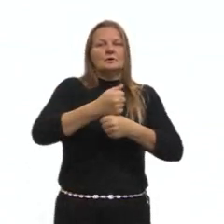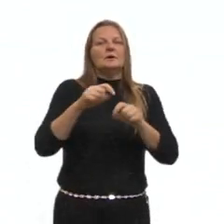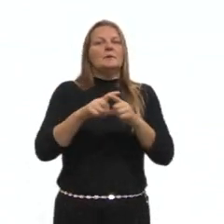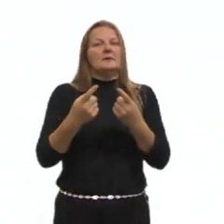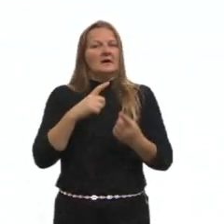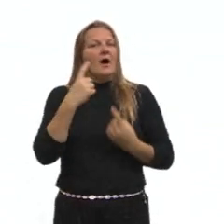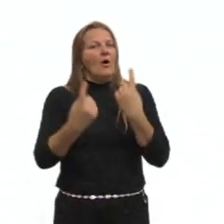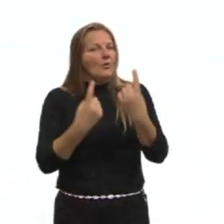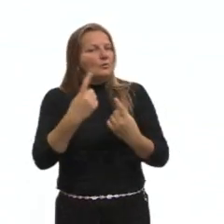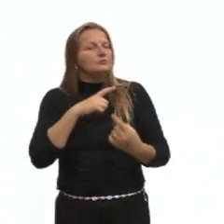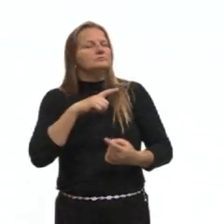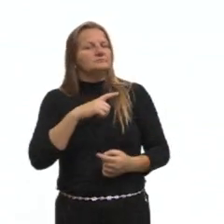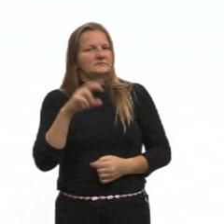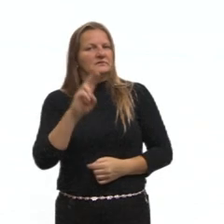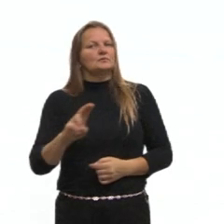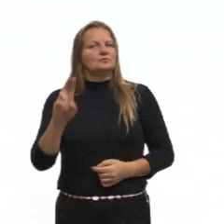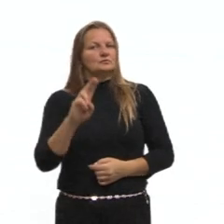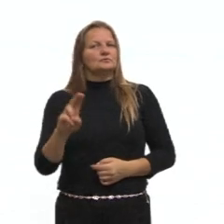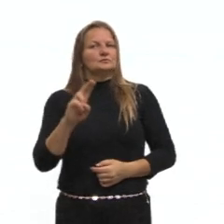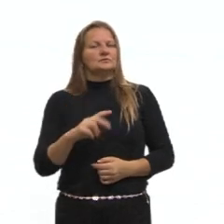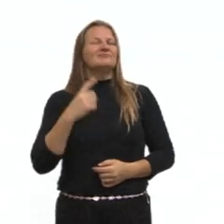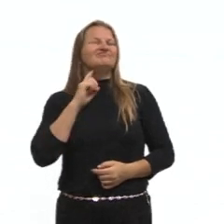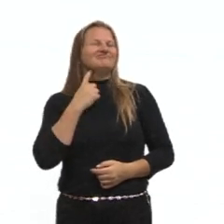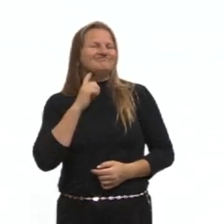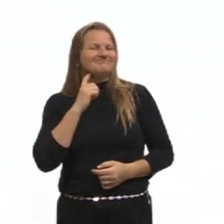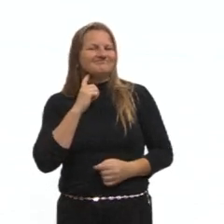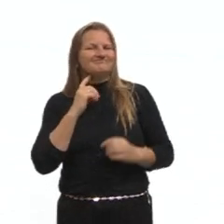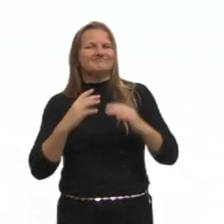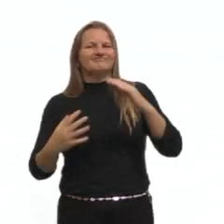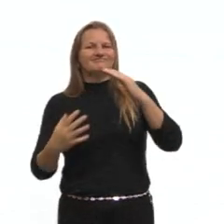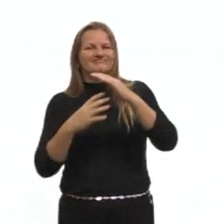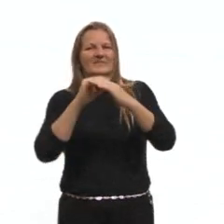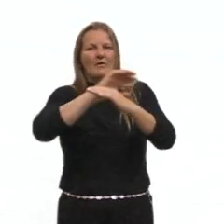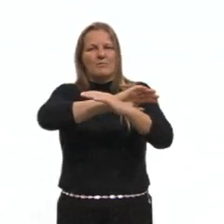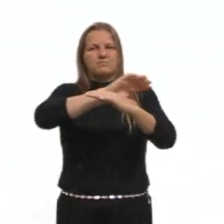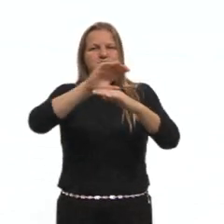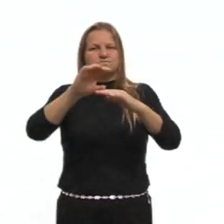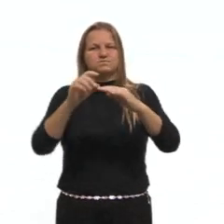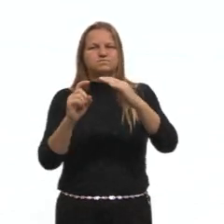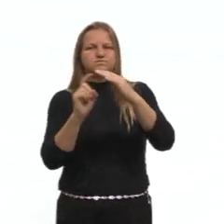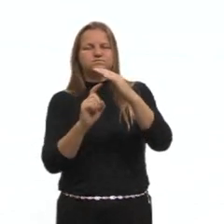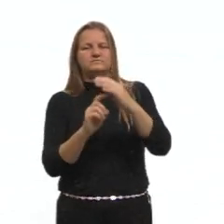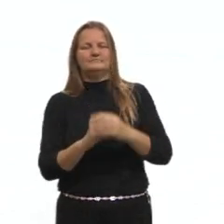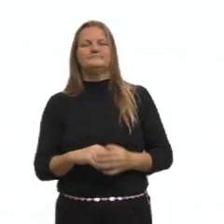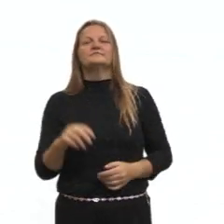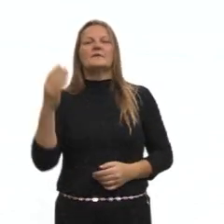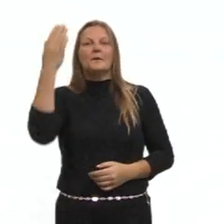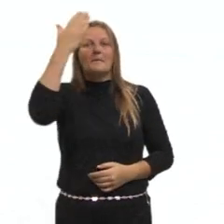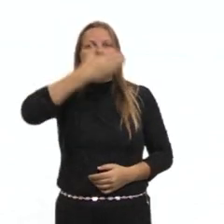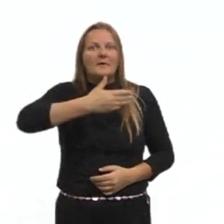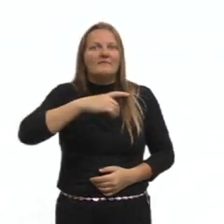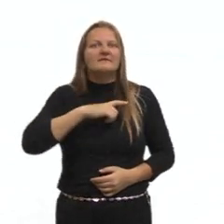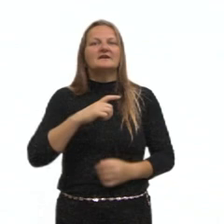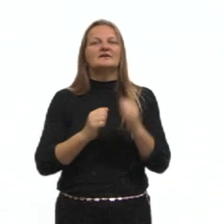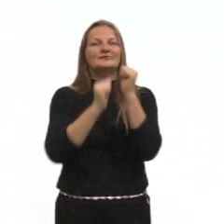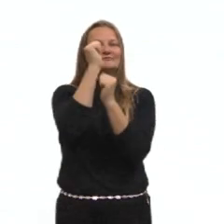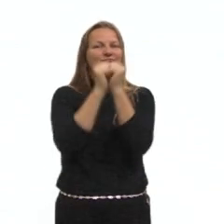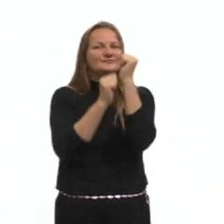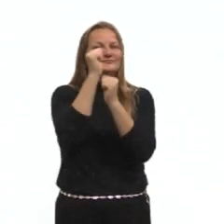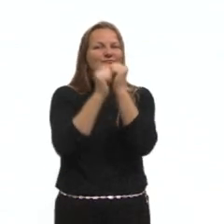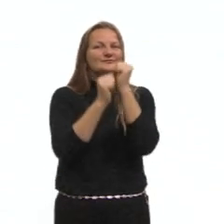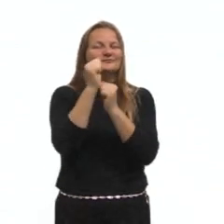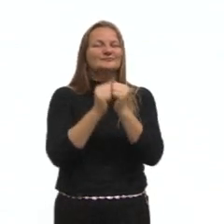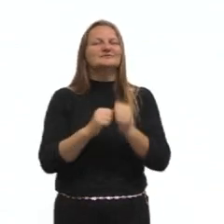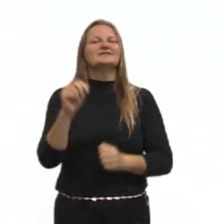ainda existe focos de poluição ainda se sabe que em alguns lugares né já foi provado que em algumas indústrias foram